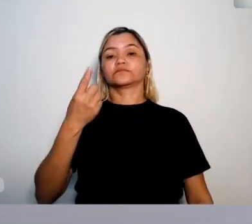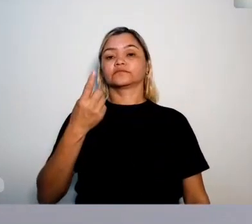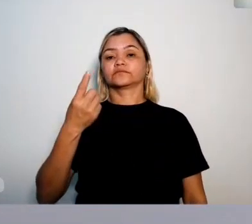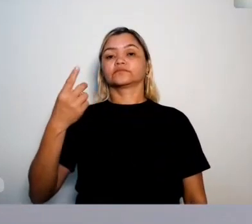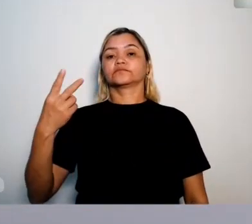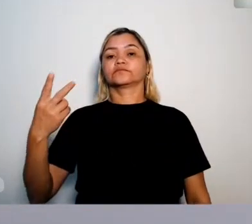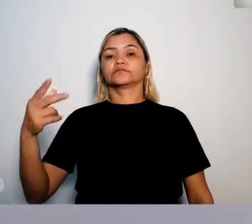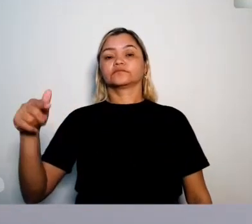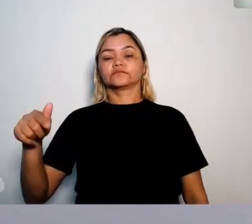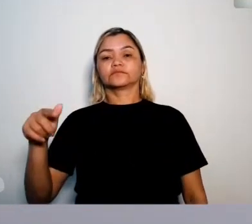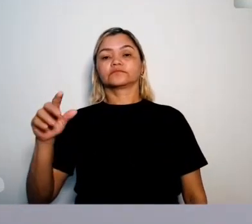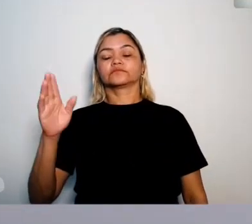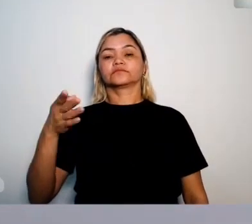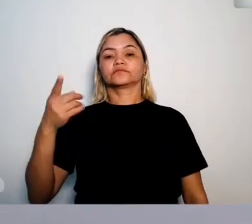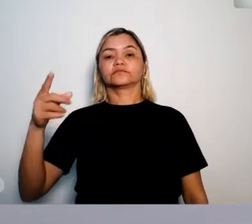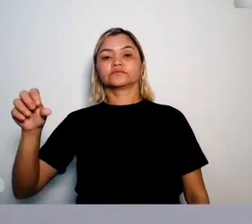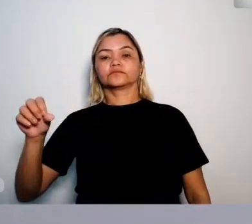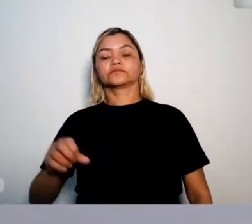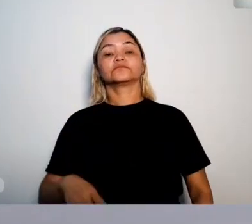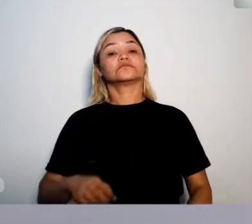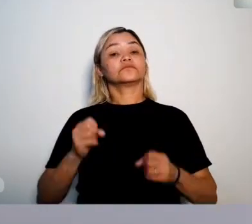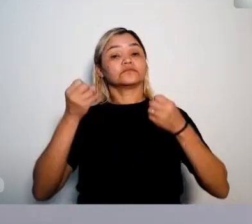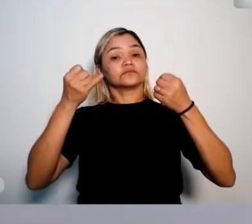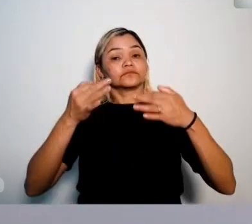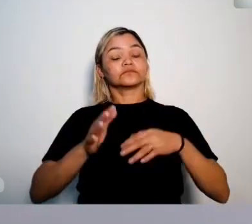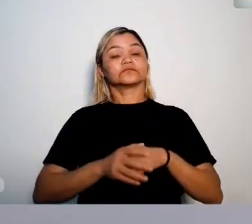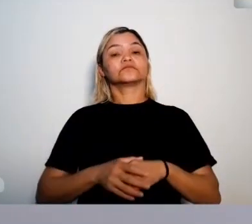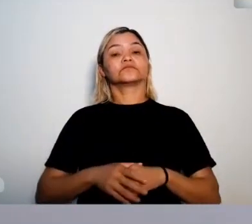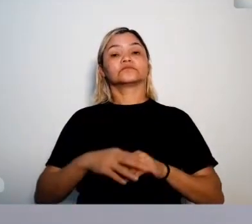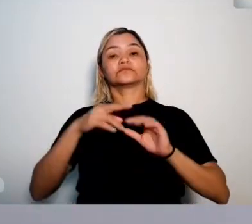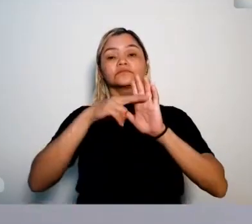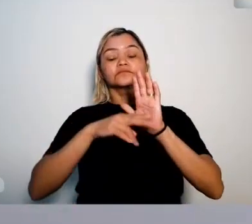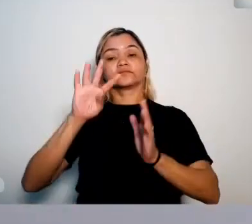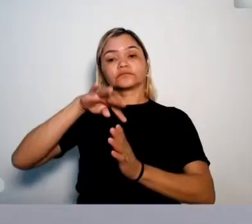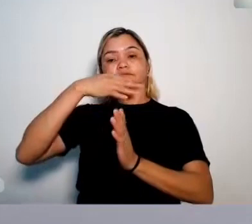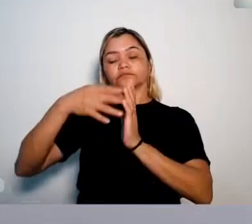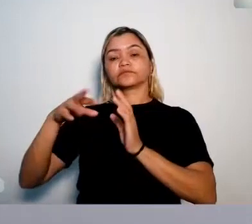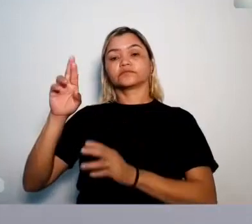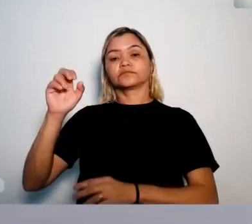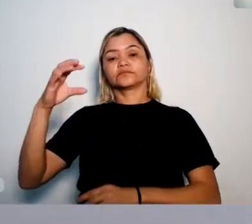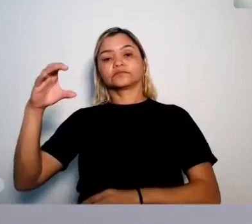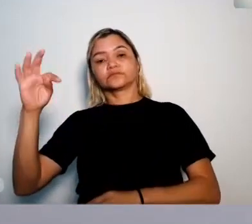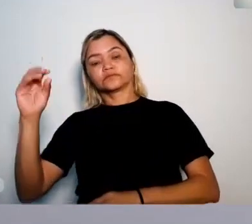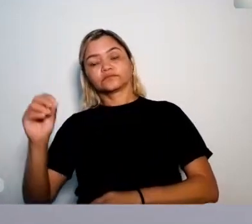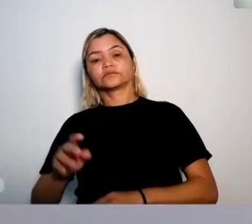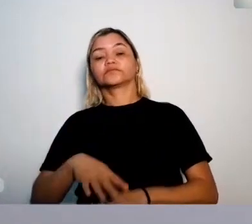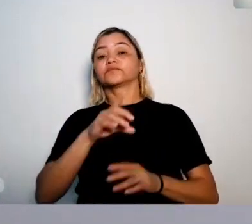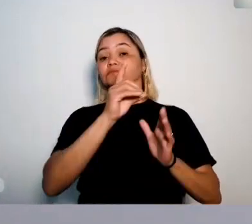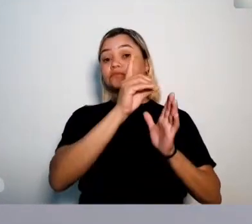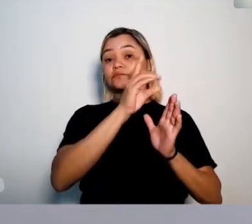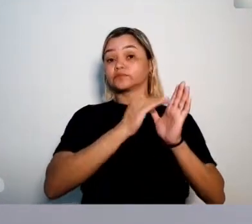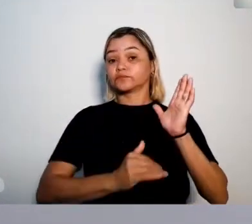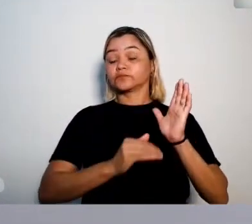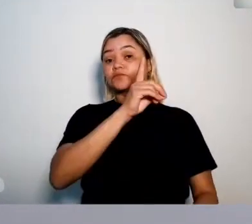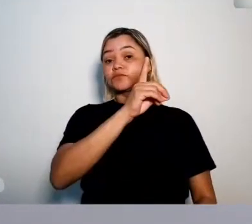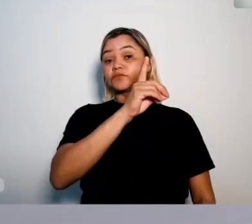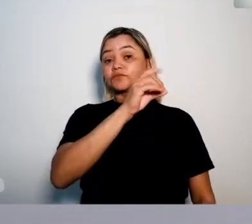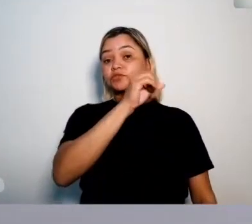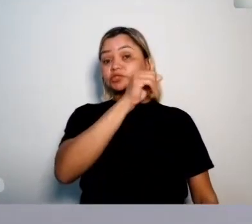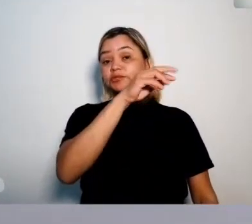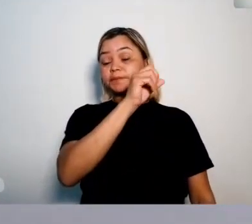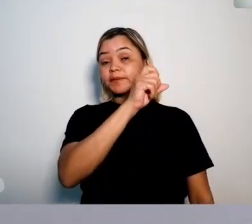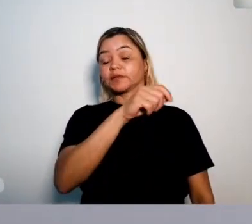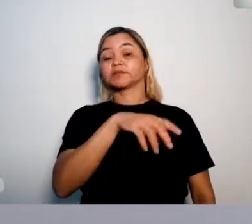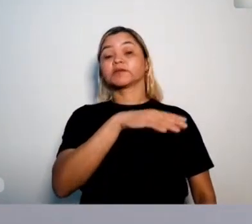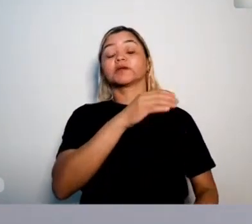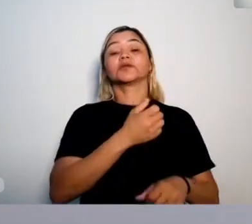6.117/2019. Que estima a receita e fixa a despesa do município para o exercício 2020, Discussão e votação